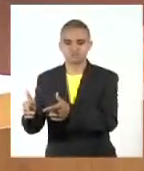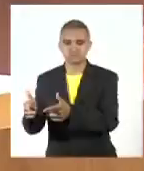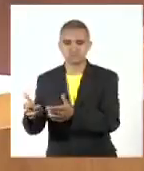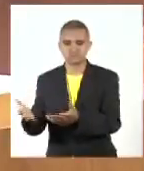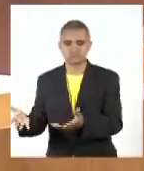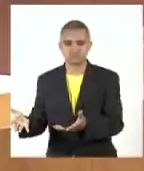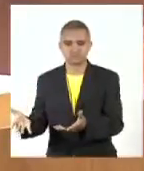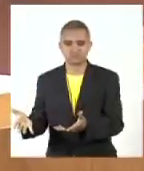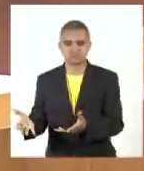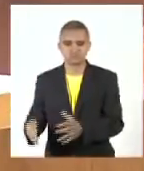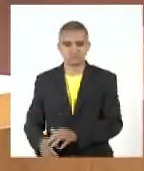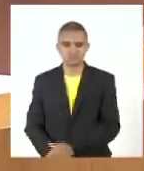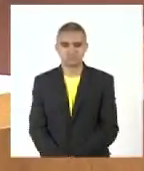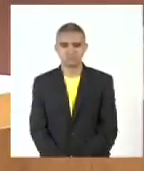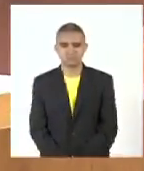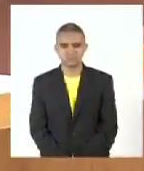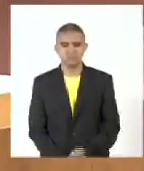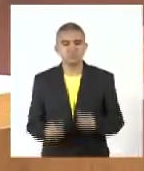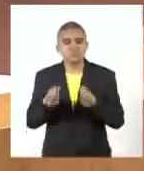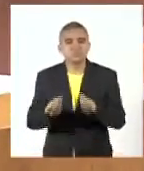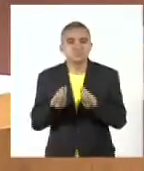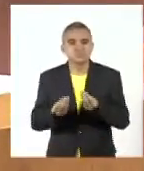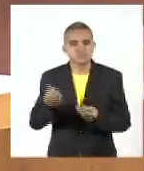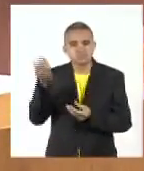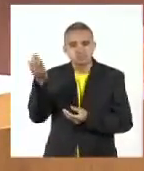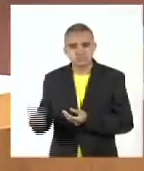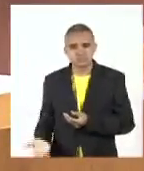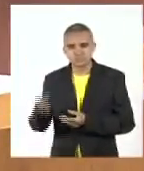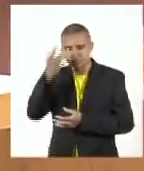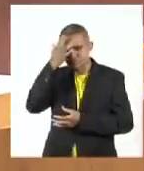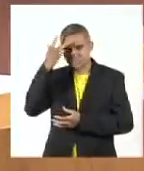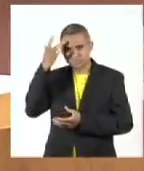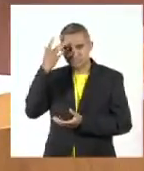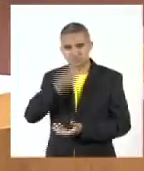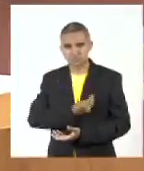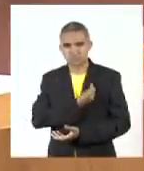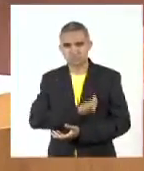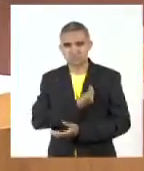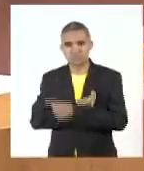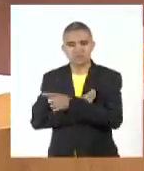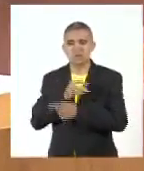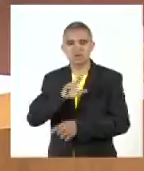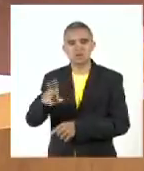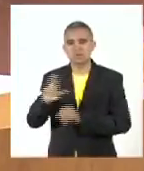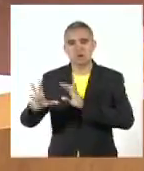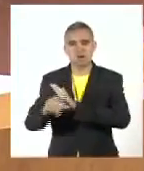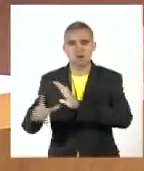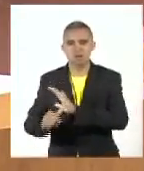manchando a honra de uma pessoa que não era assaltante